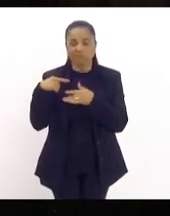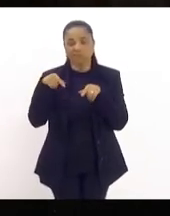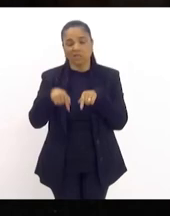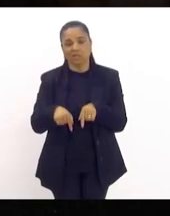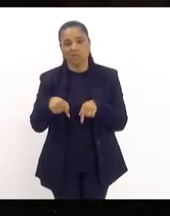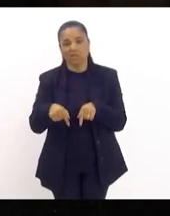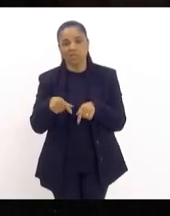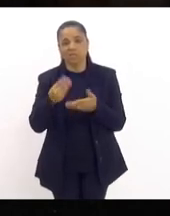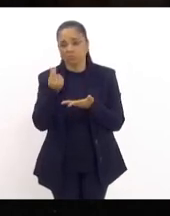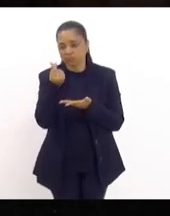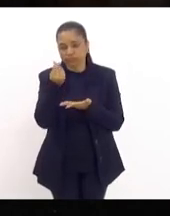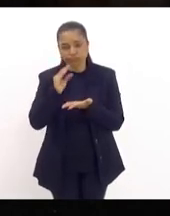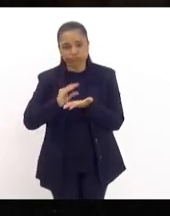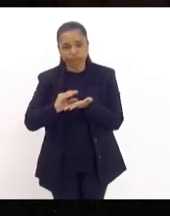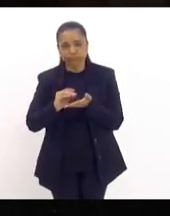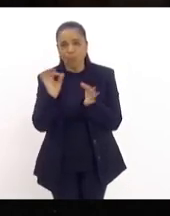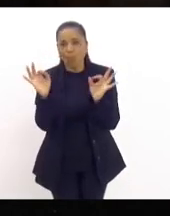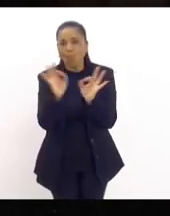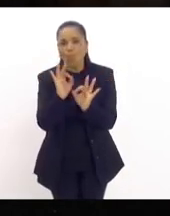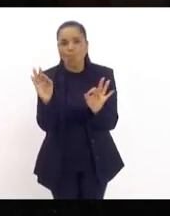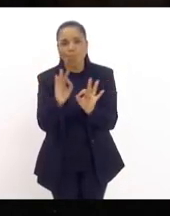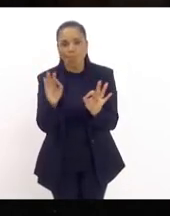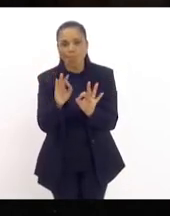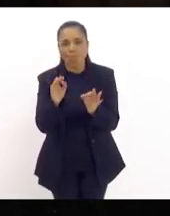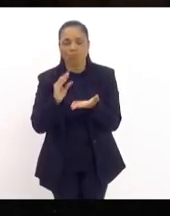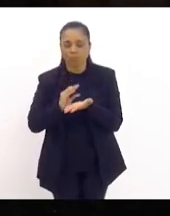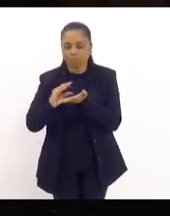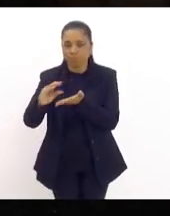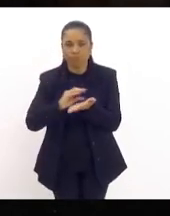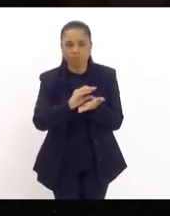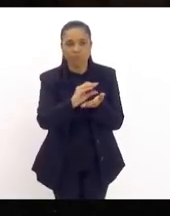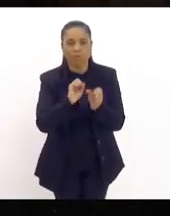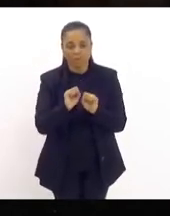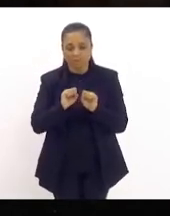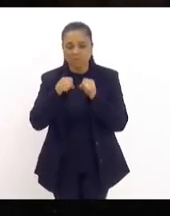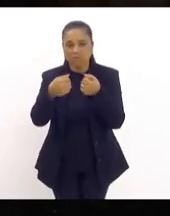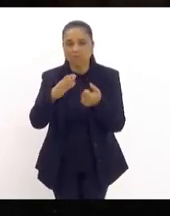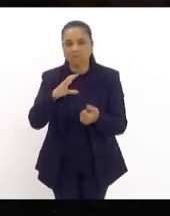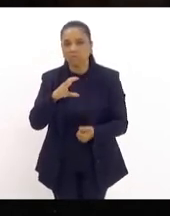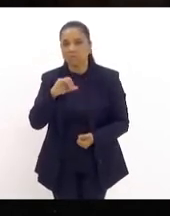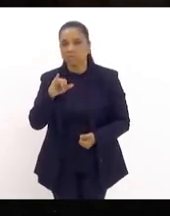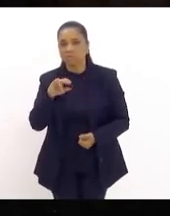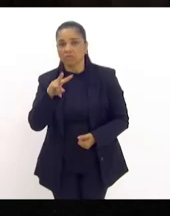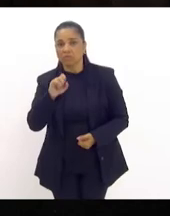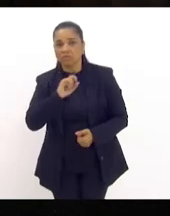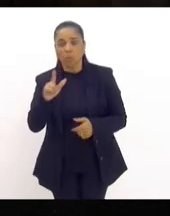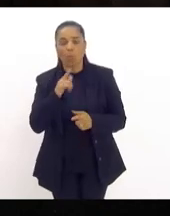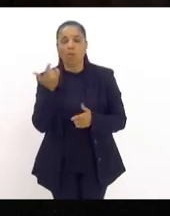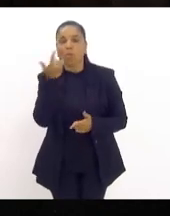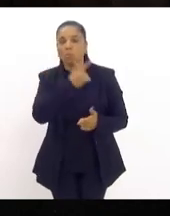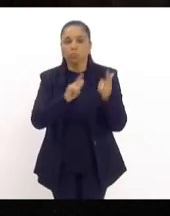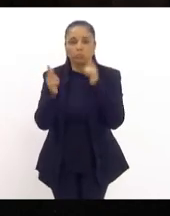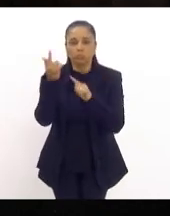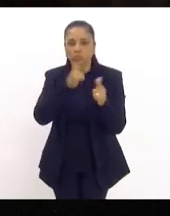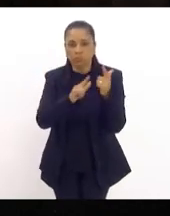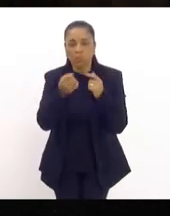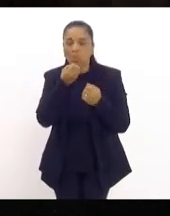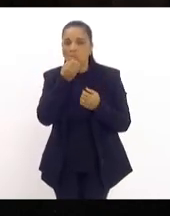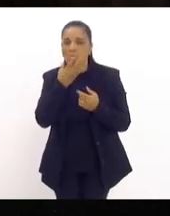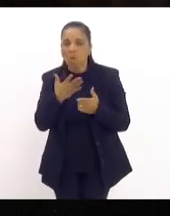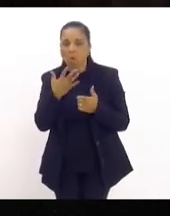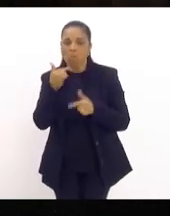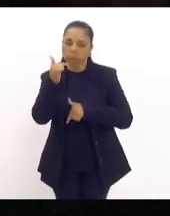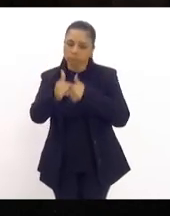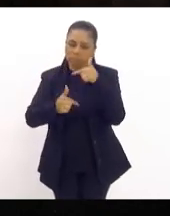um centavo de investimento para a questão da defesa civil, para a gente poder garantir um bom